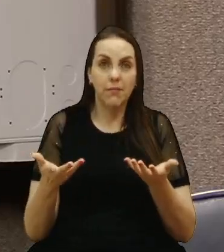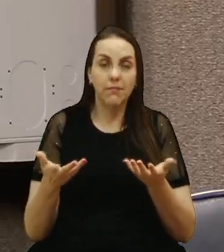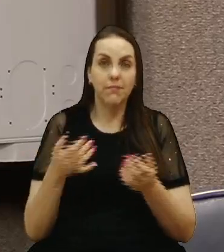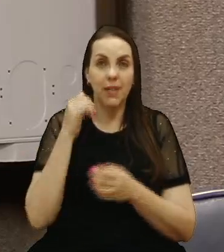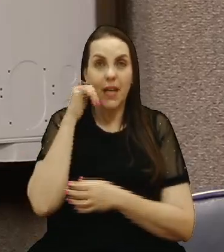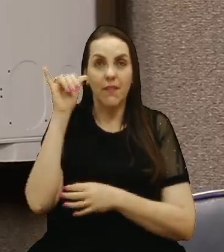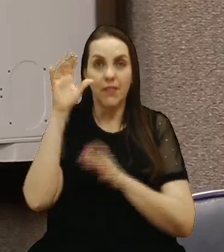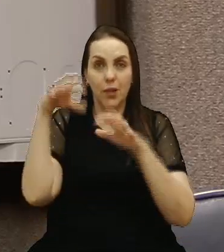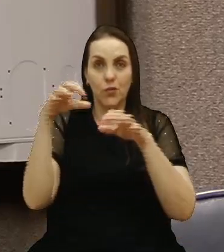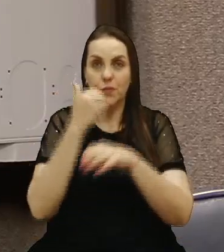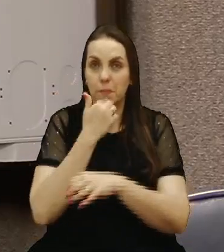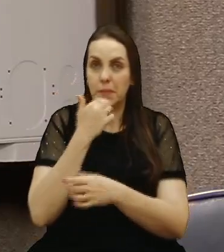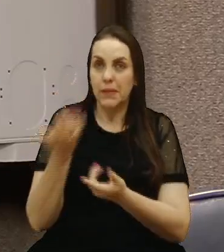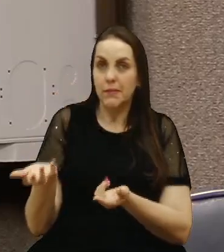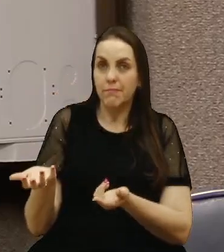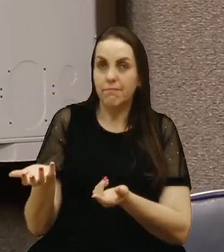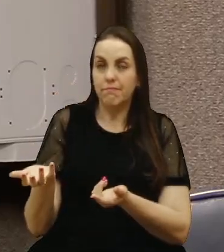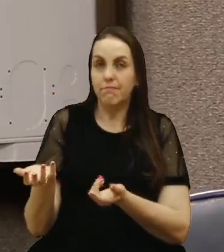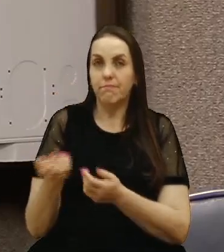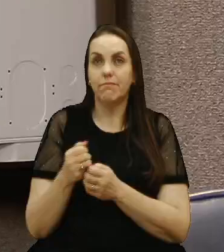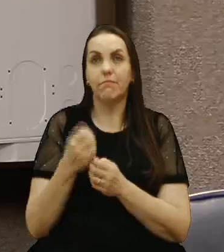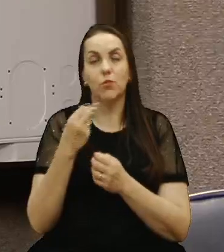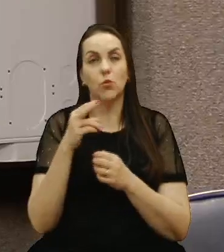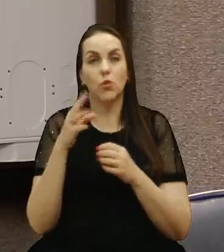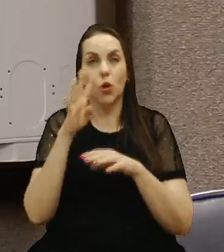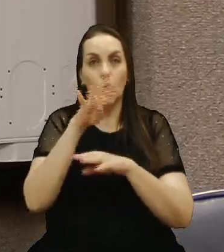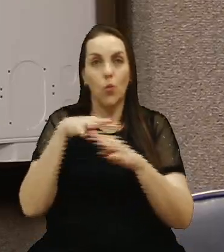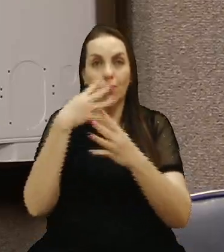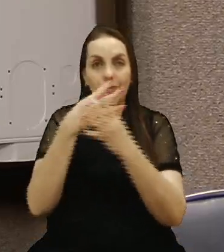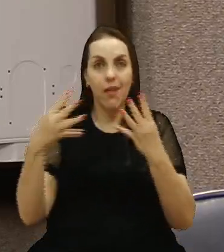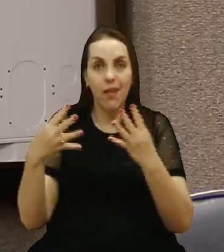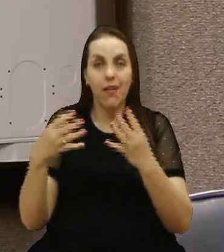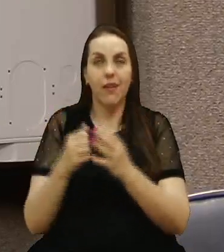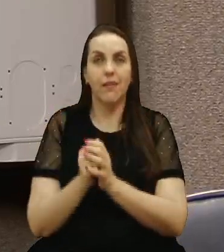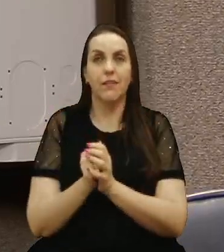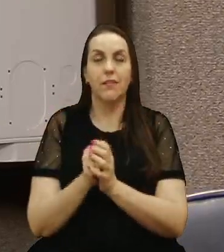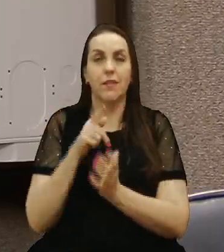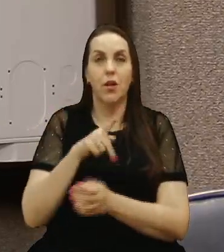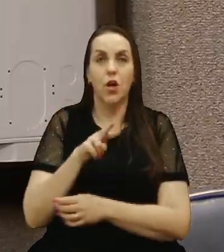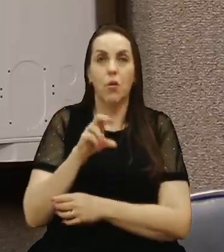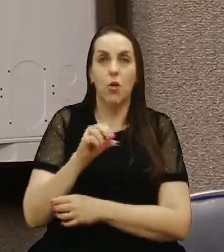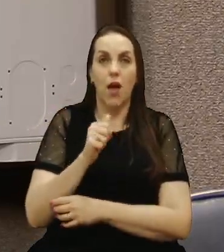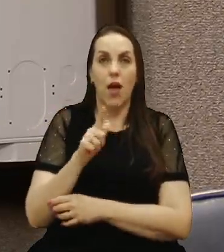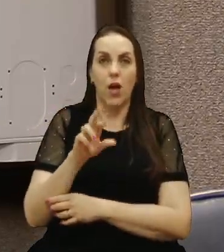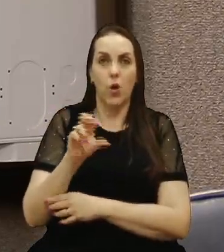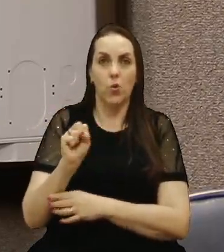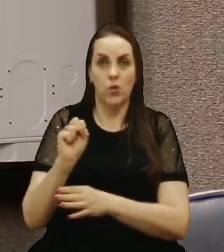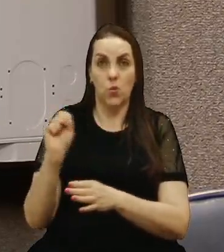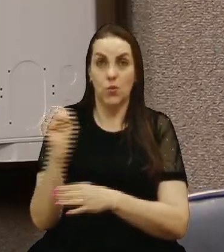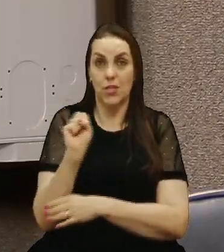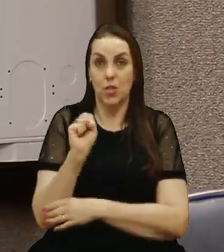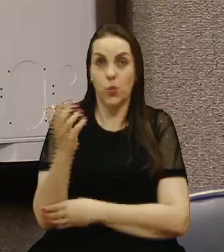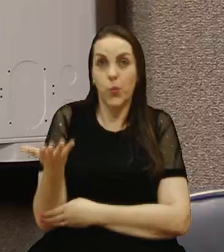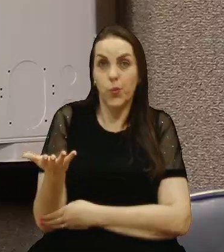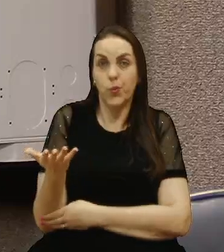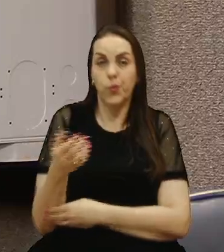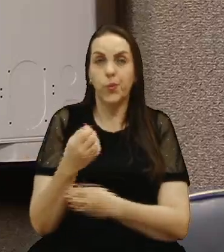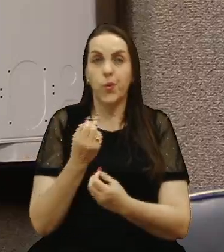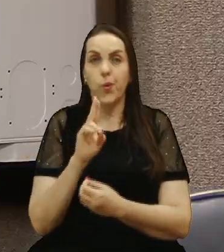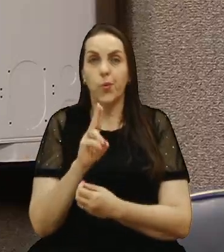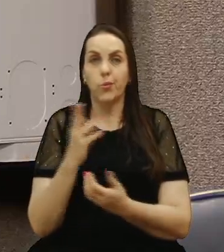antigranizo? O sistema de tela? Proagro? Seguro?